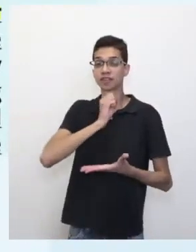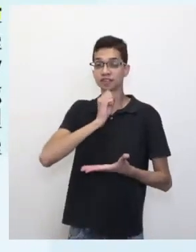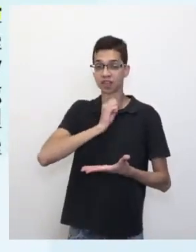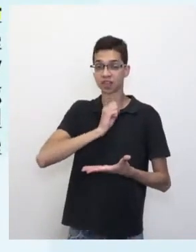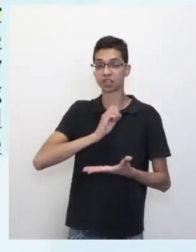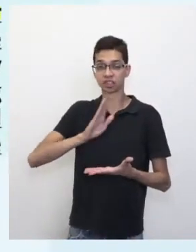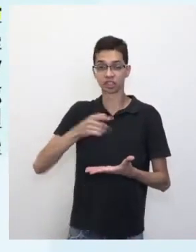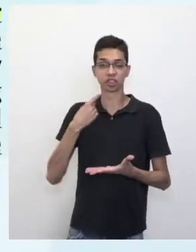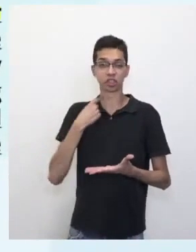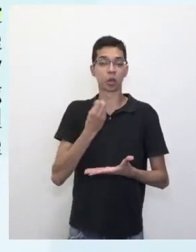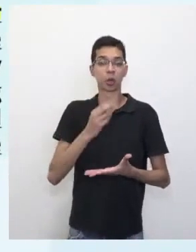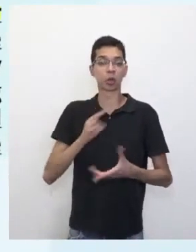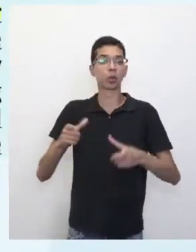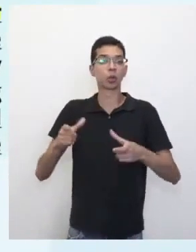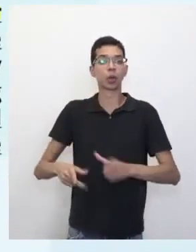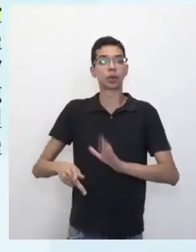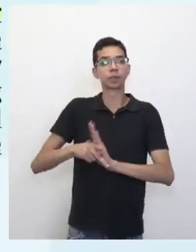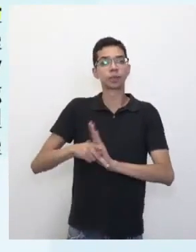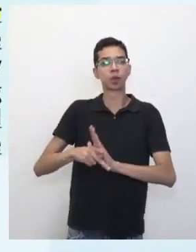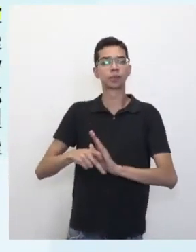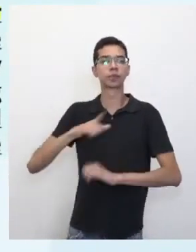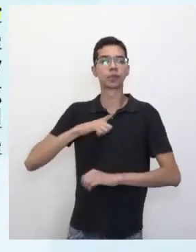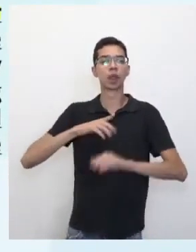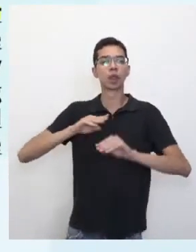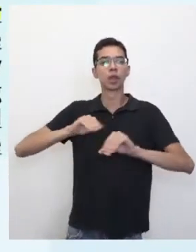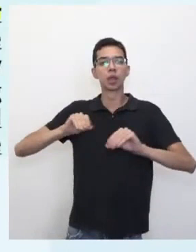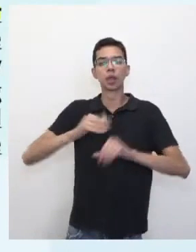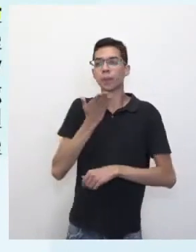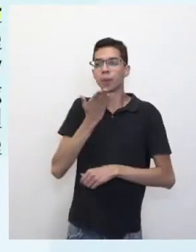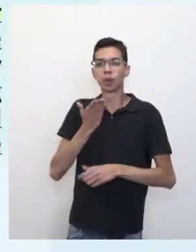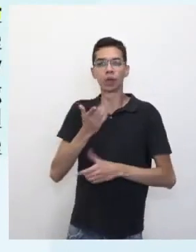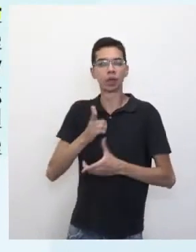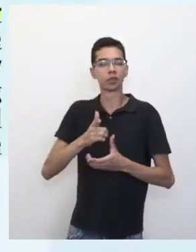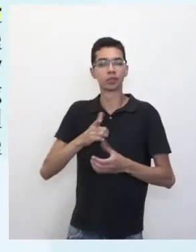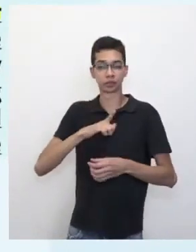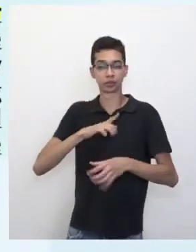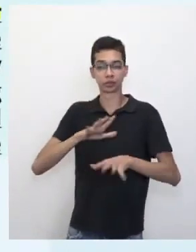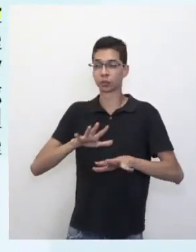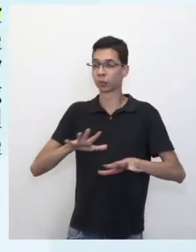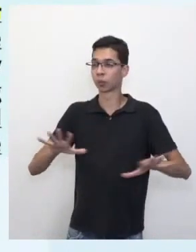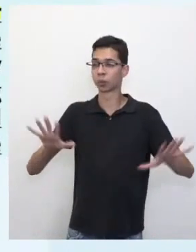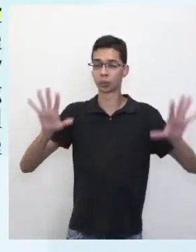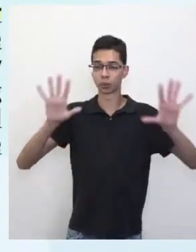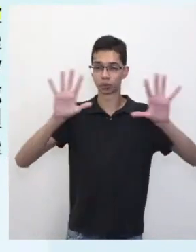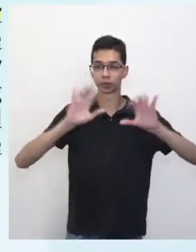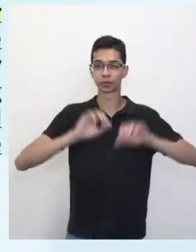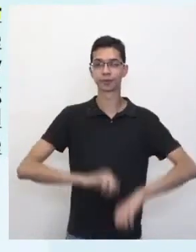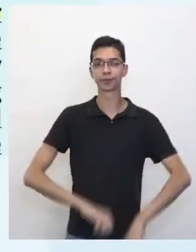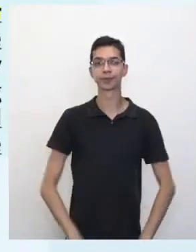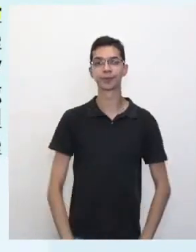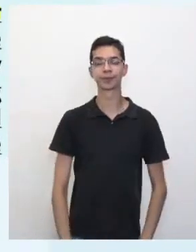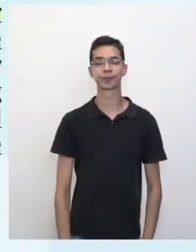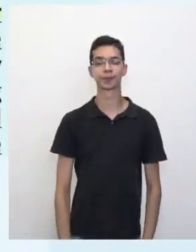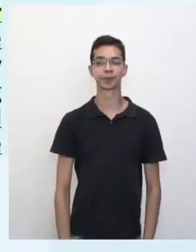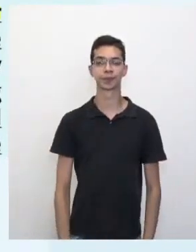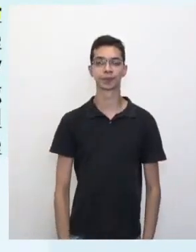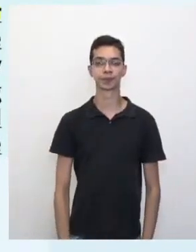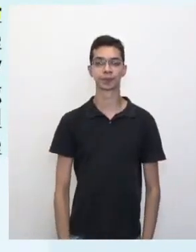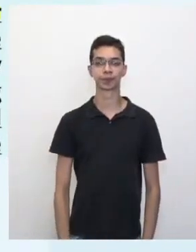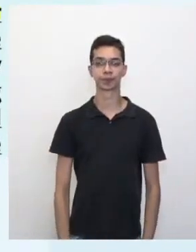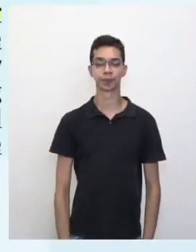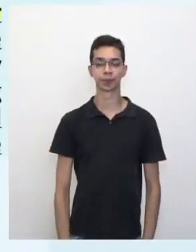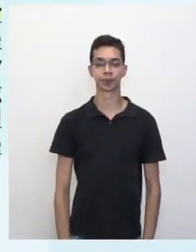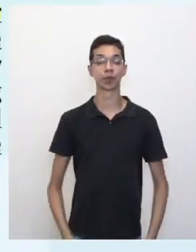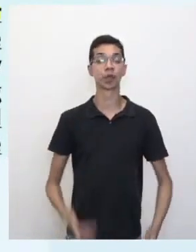em seus aposentos empoeirados. I mean to give him the same chance every year. Pretendo dar a ele a mesma